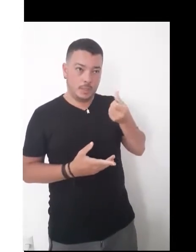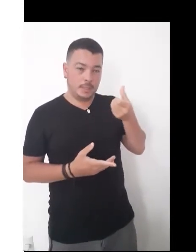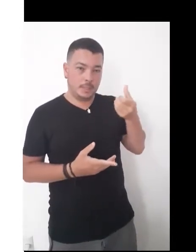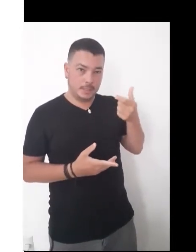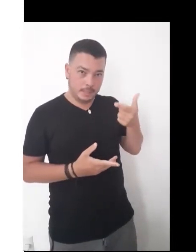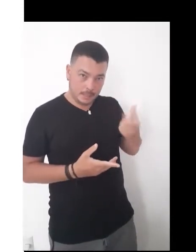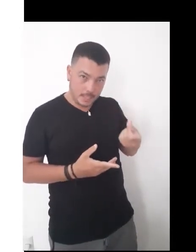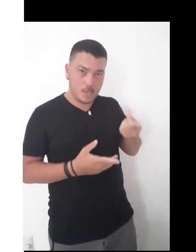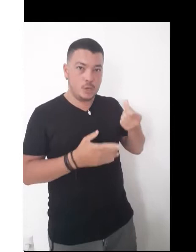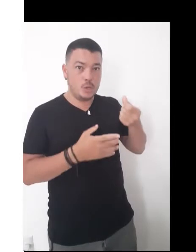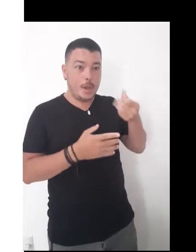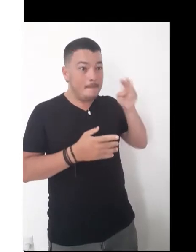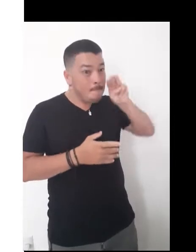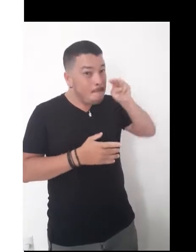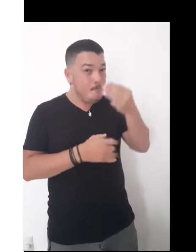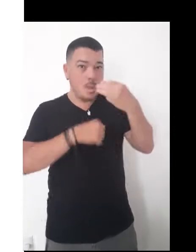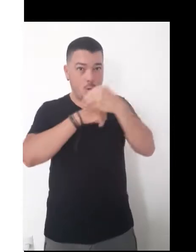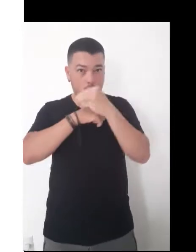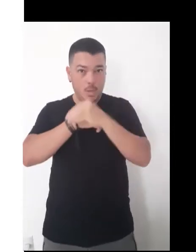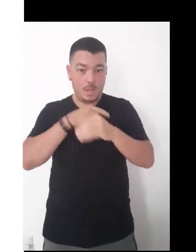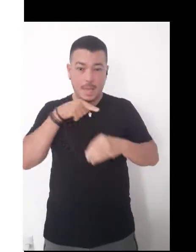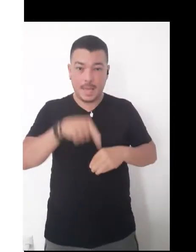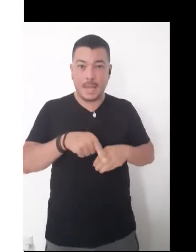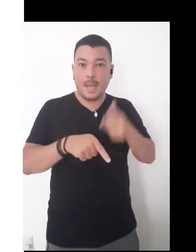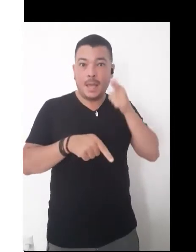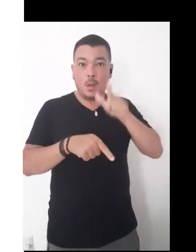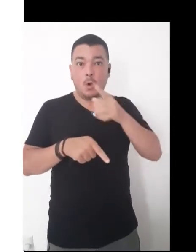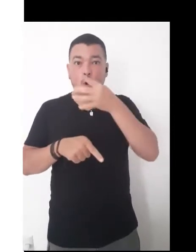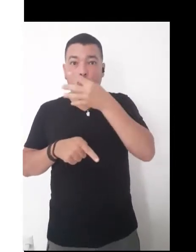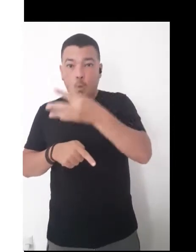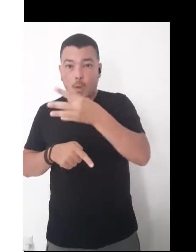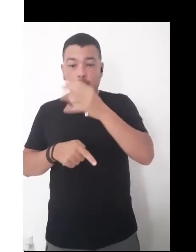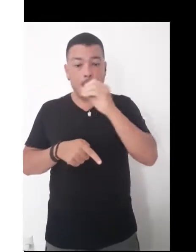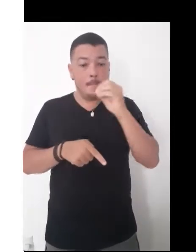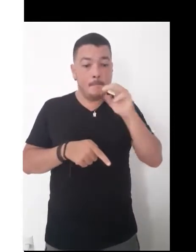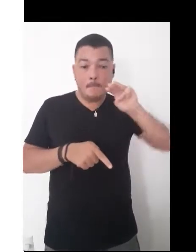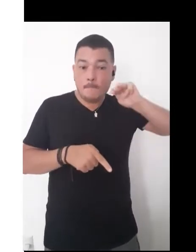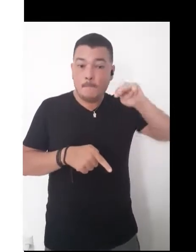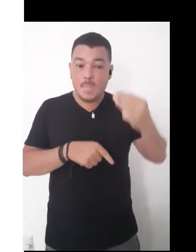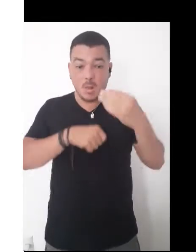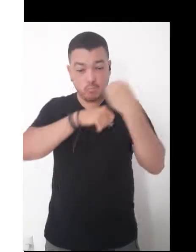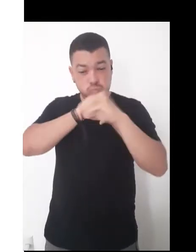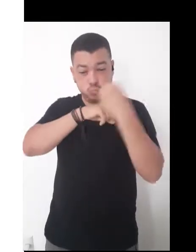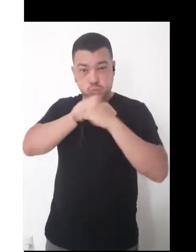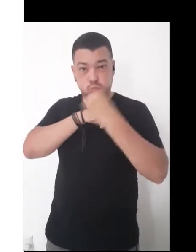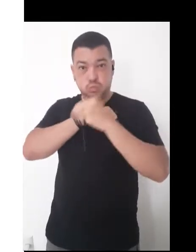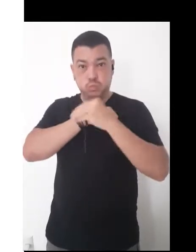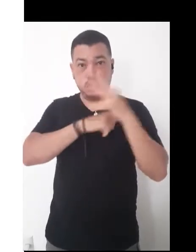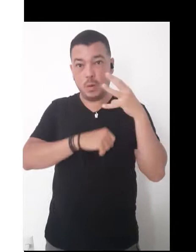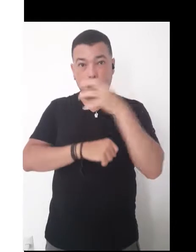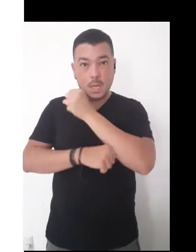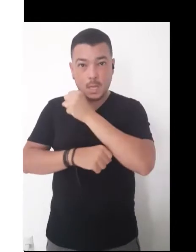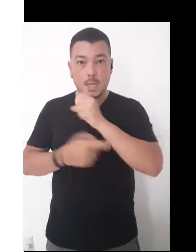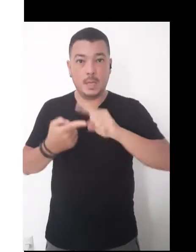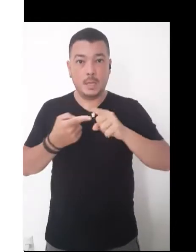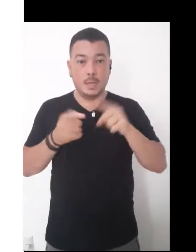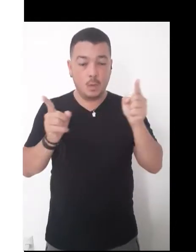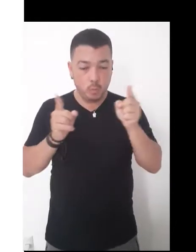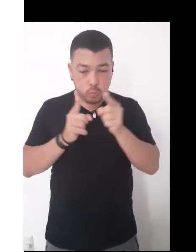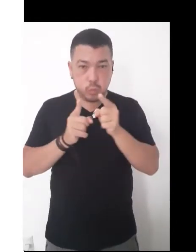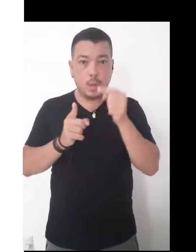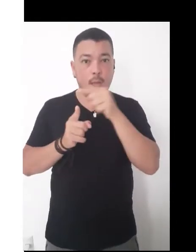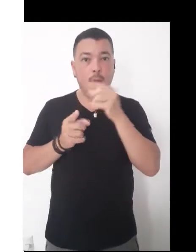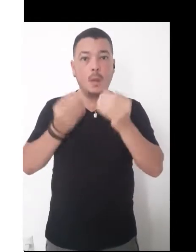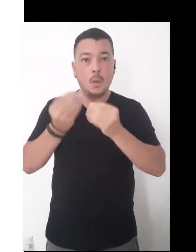milhões de transferências por segundo, a DDR2 passou a fazer 400 milhões de transferências por segundo. E o tamanho comum dessa memória